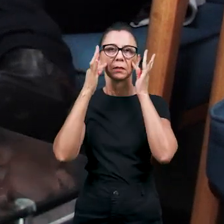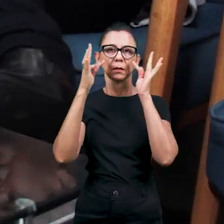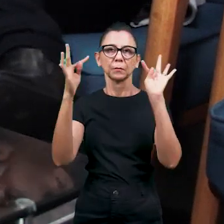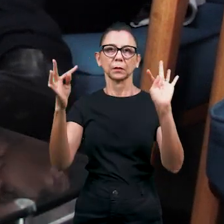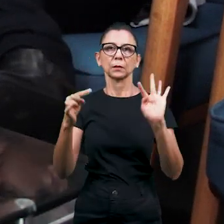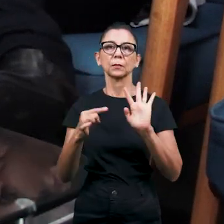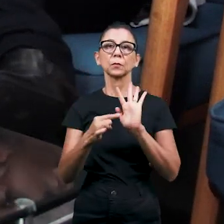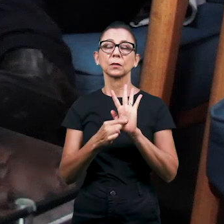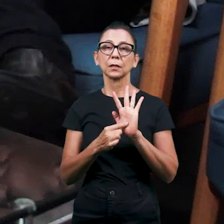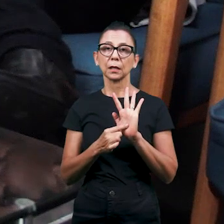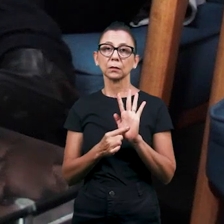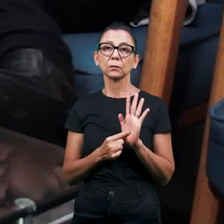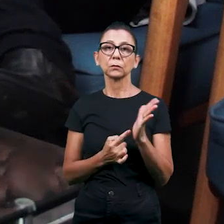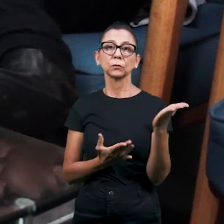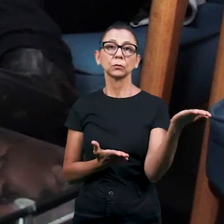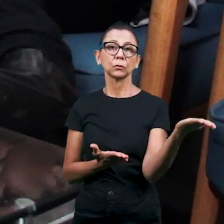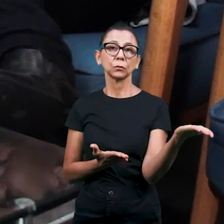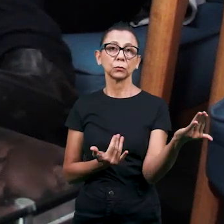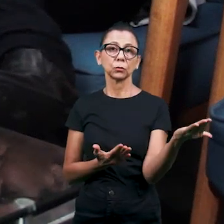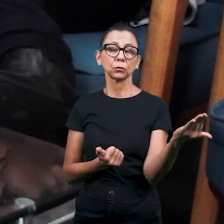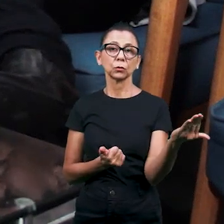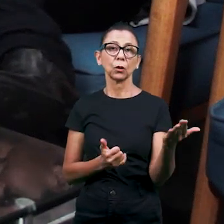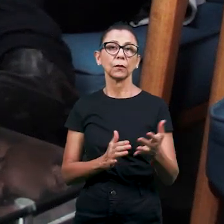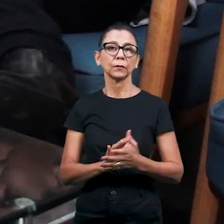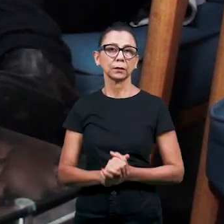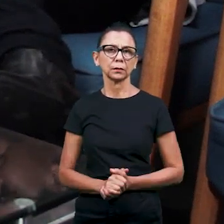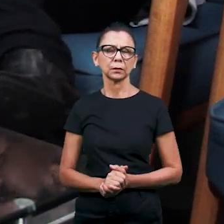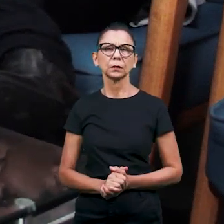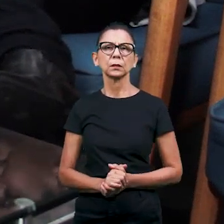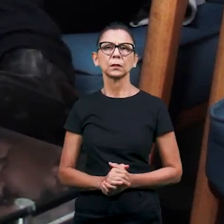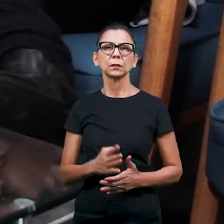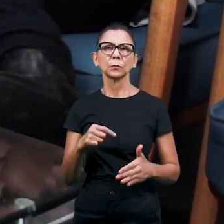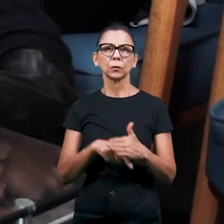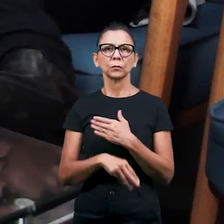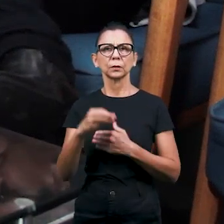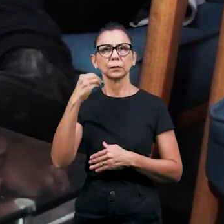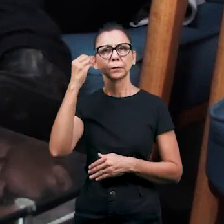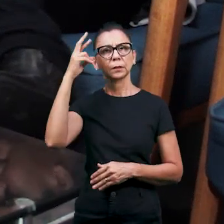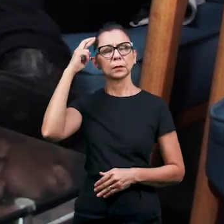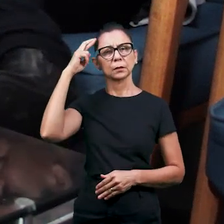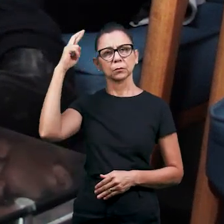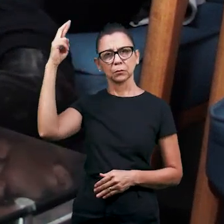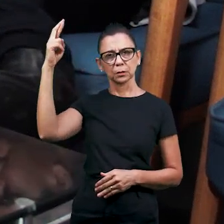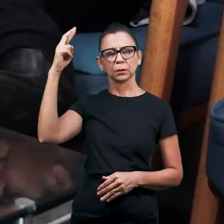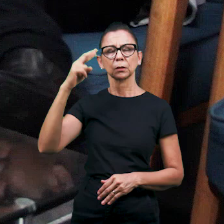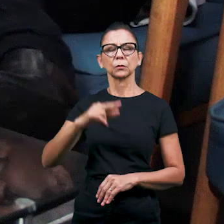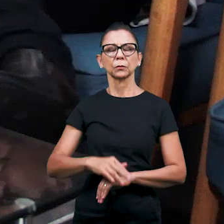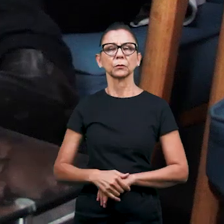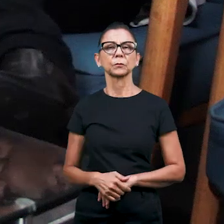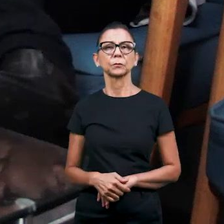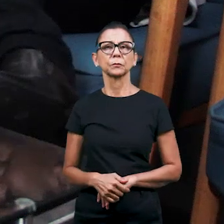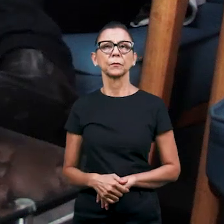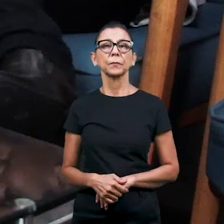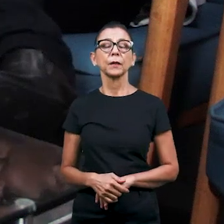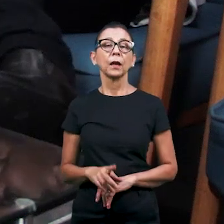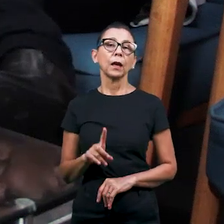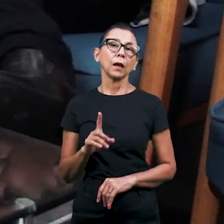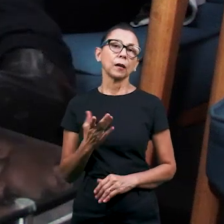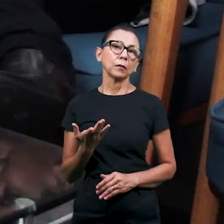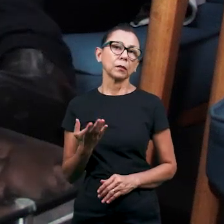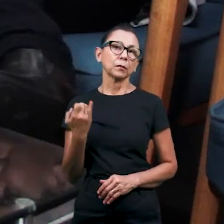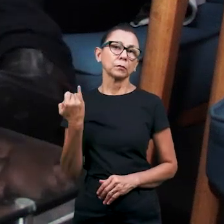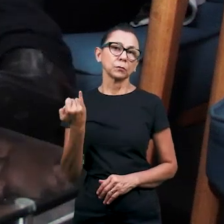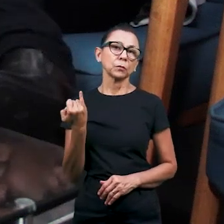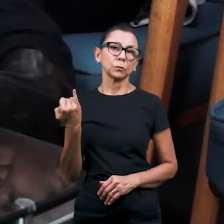60 anos. Sim. Porque isso é a ordem natural da vida. Jovem fala como jovem, tem a linguagem deles, e isso não é tirado, isso não